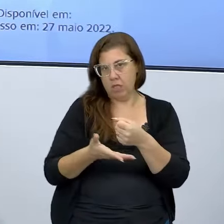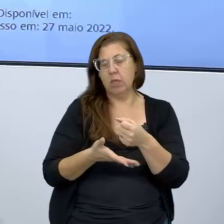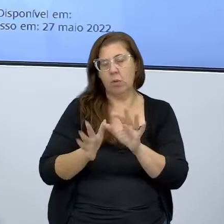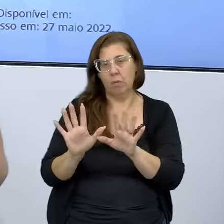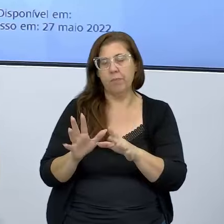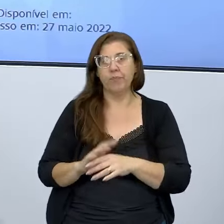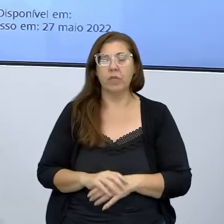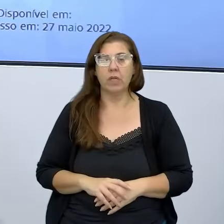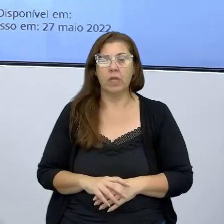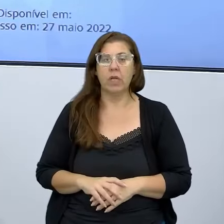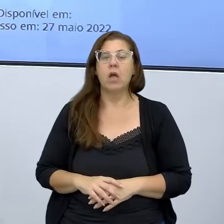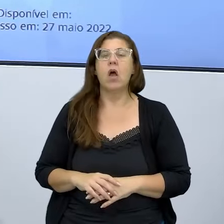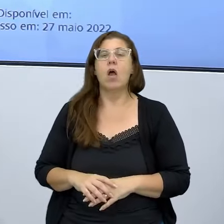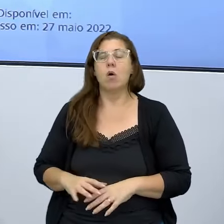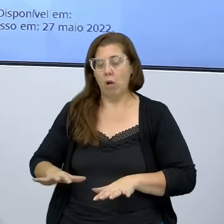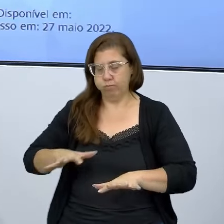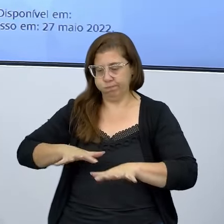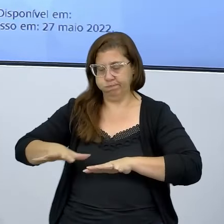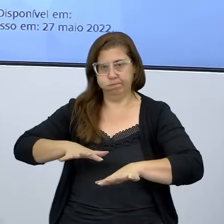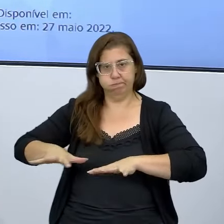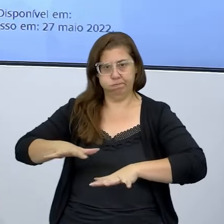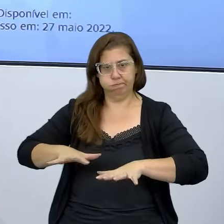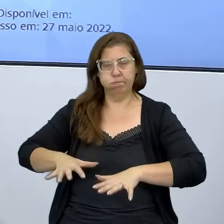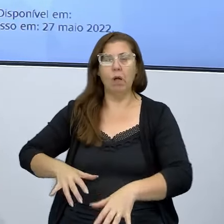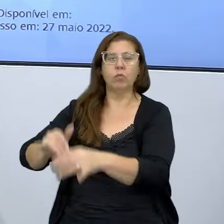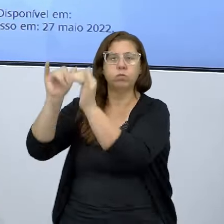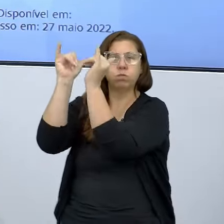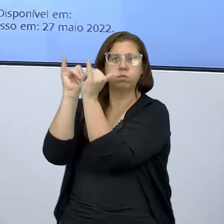ilustrativo, né? Que quando tem um terremoto, esse